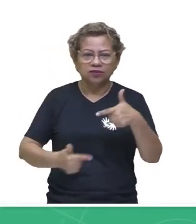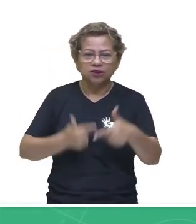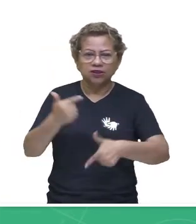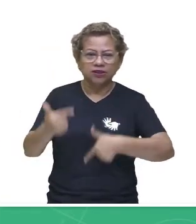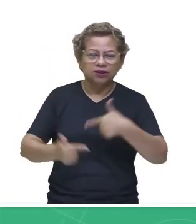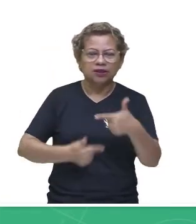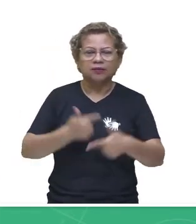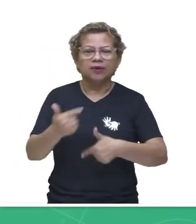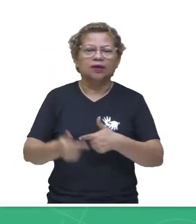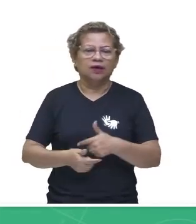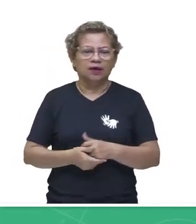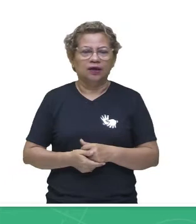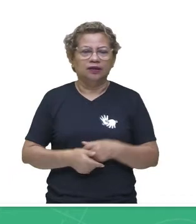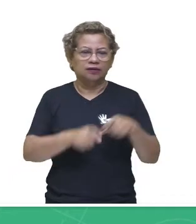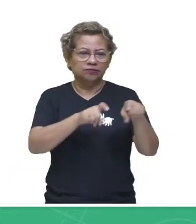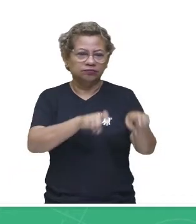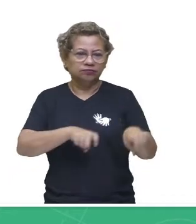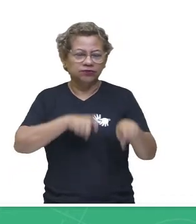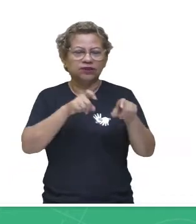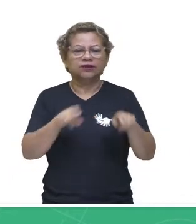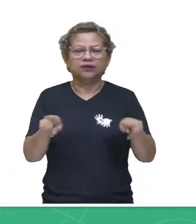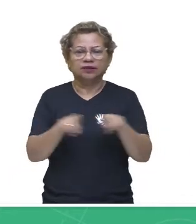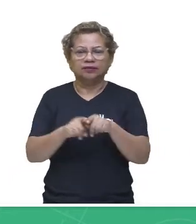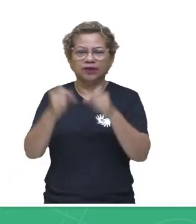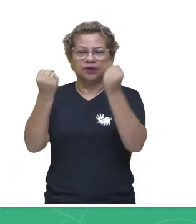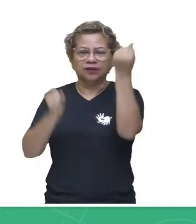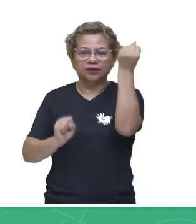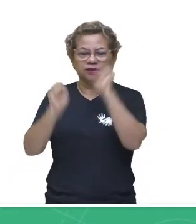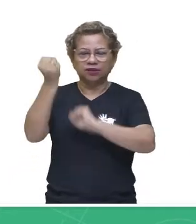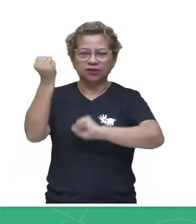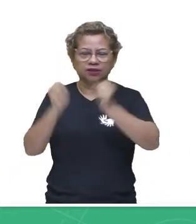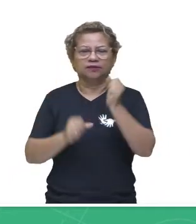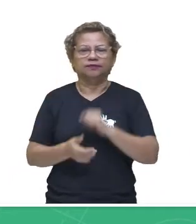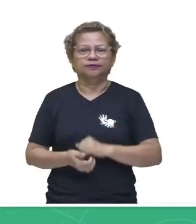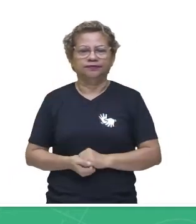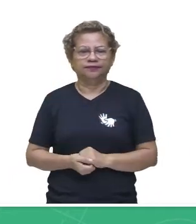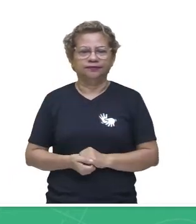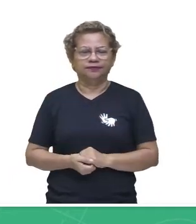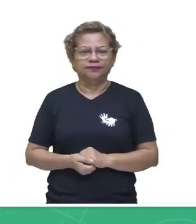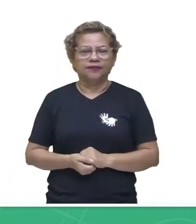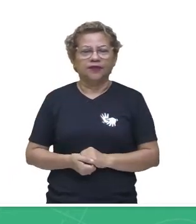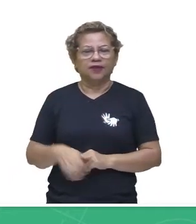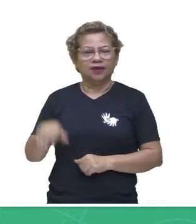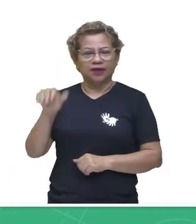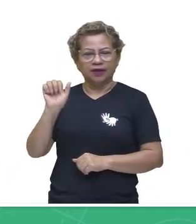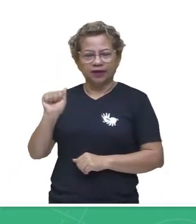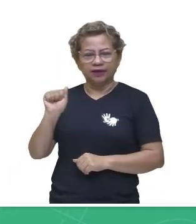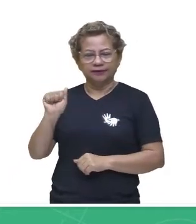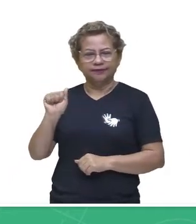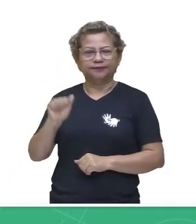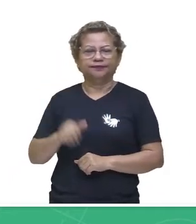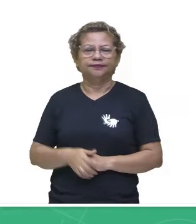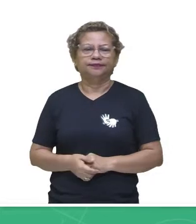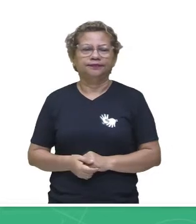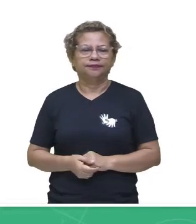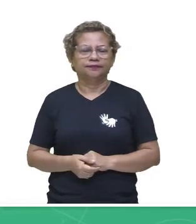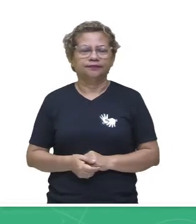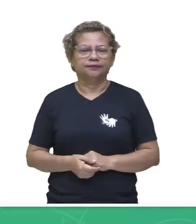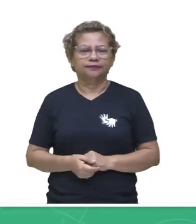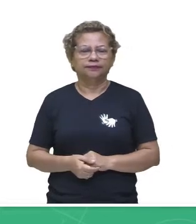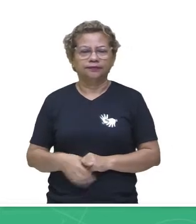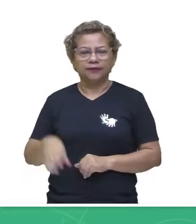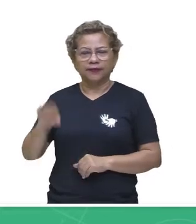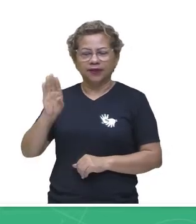na atividade agrícola e na atividade industrial é A, setor primário e secundário, B, setor primário e